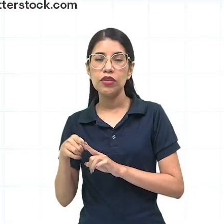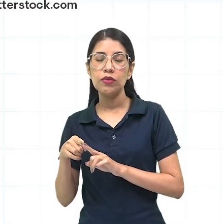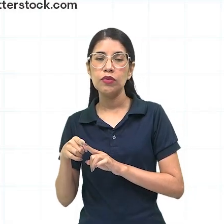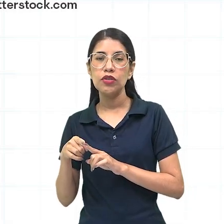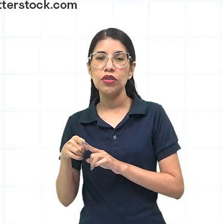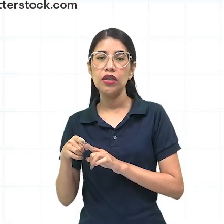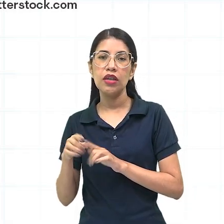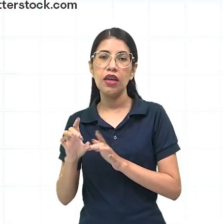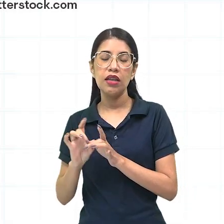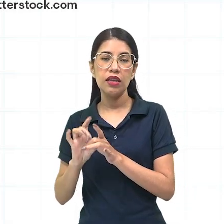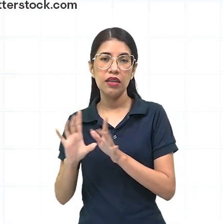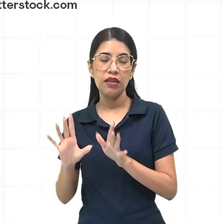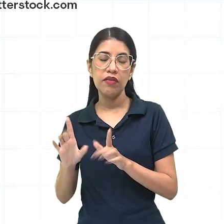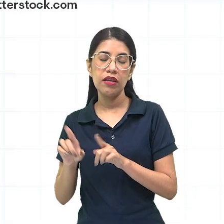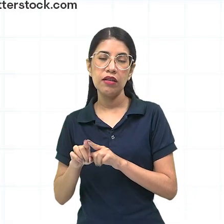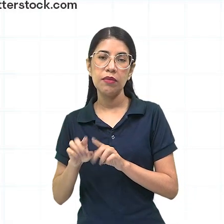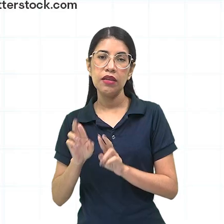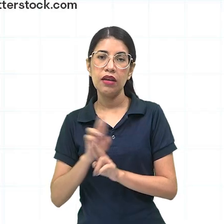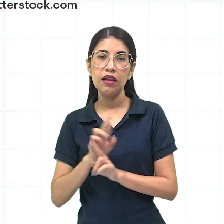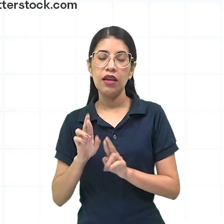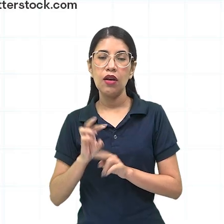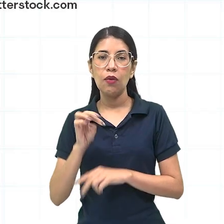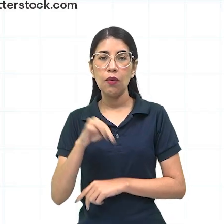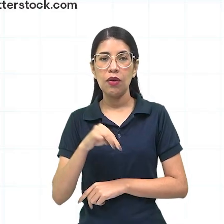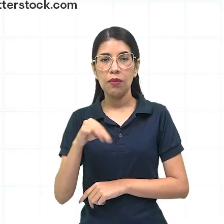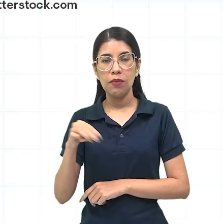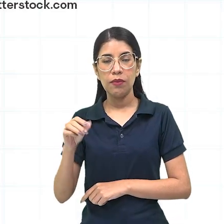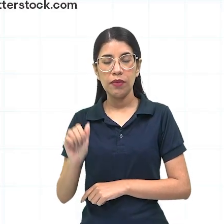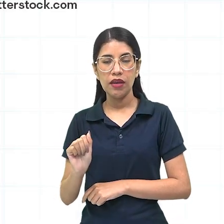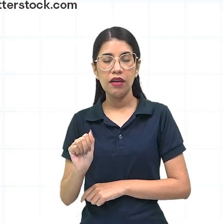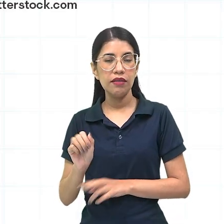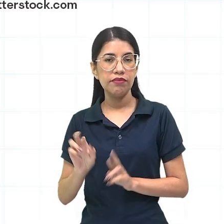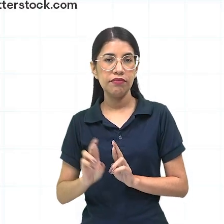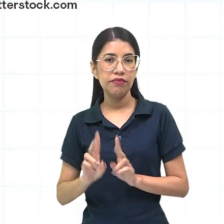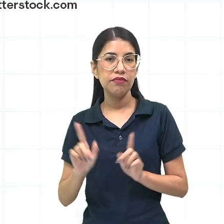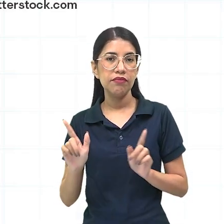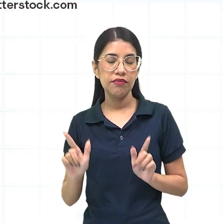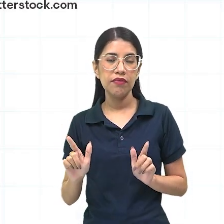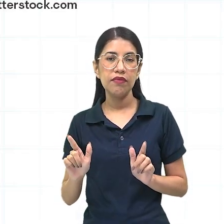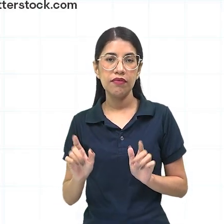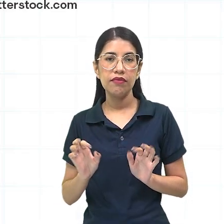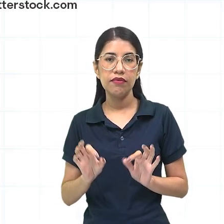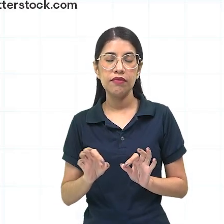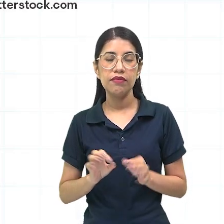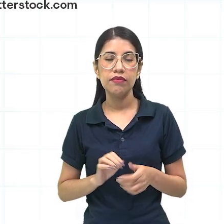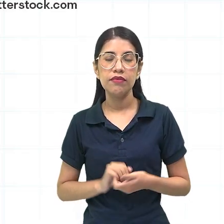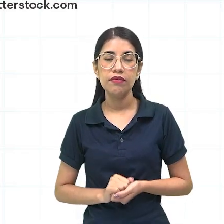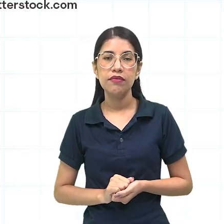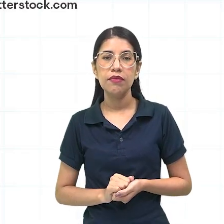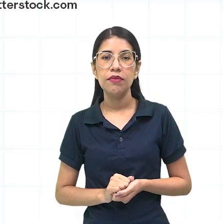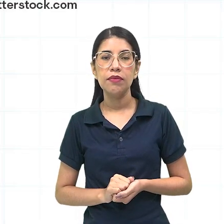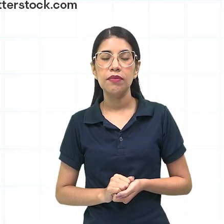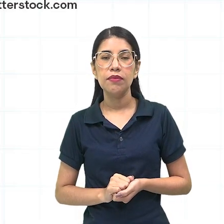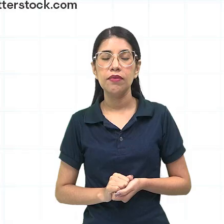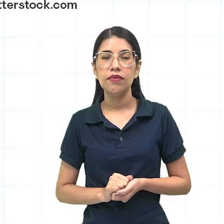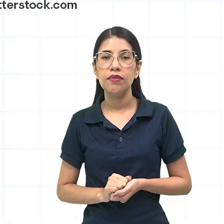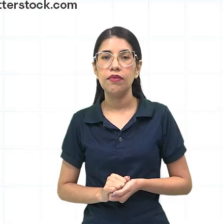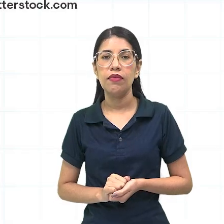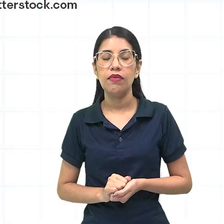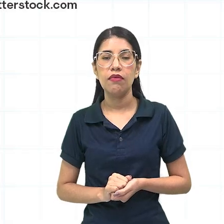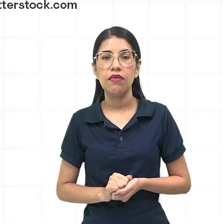que geralmente é associada com o MMA, né? As lutas de MMA. Tá bom? É